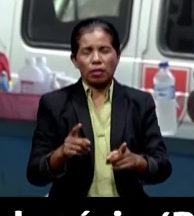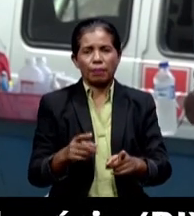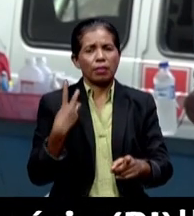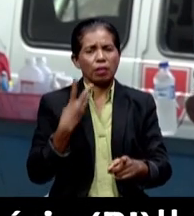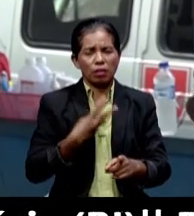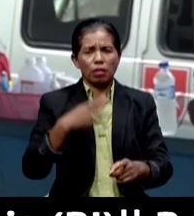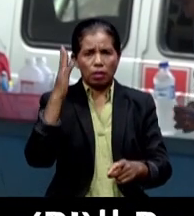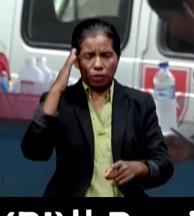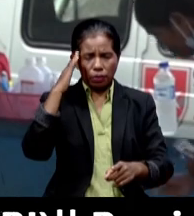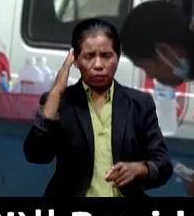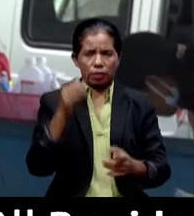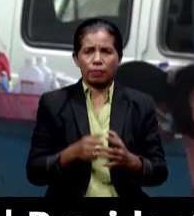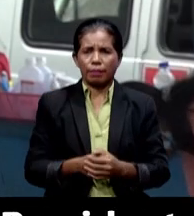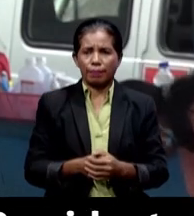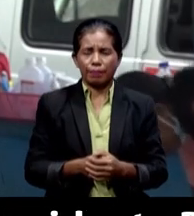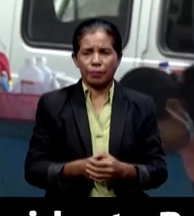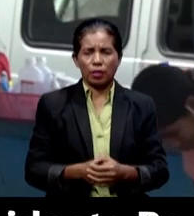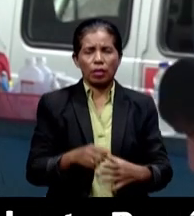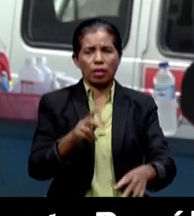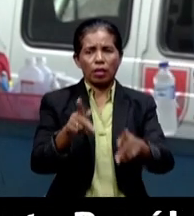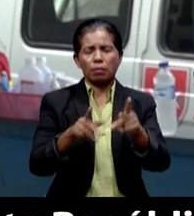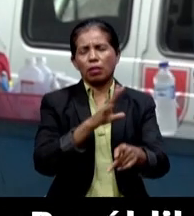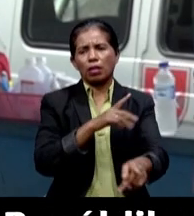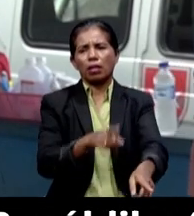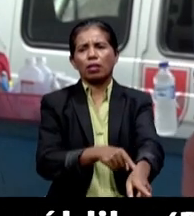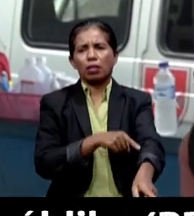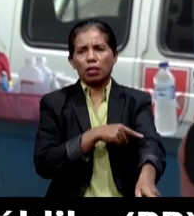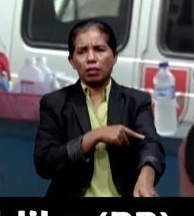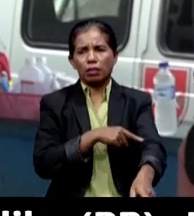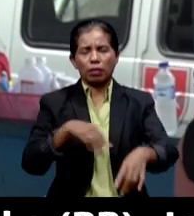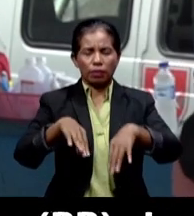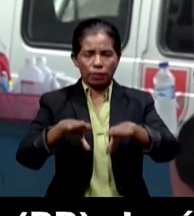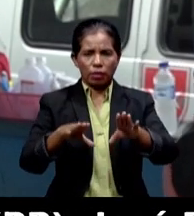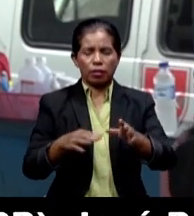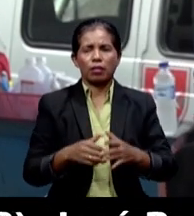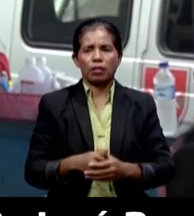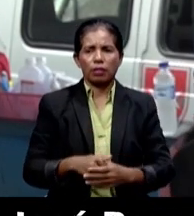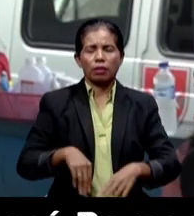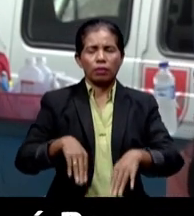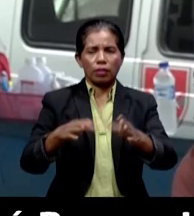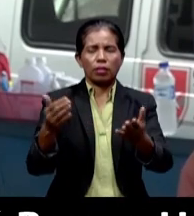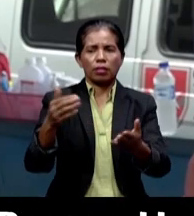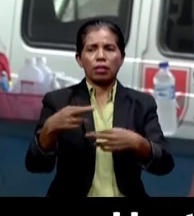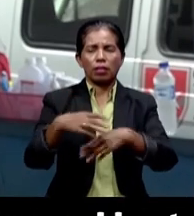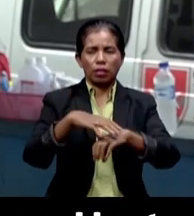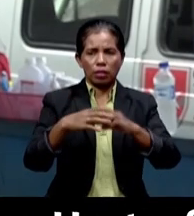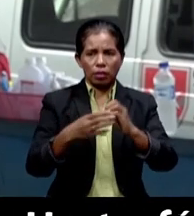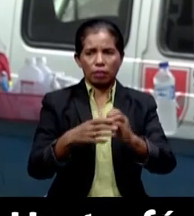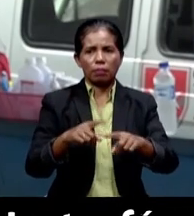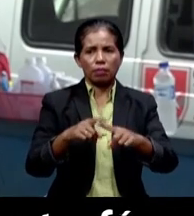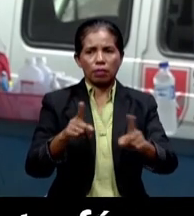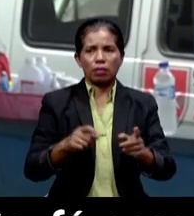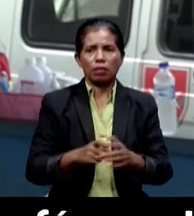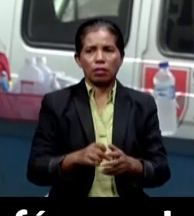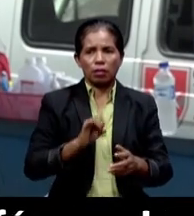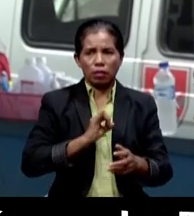kata, set kemudian ini hinklur, ni belfant ya, ni belfant rai. Pes macam ni,